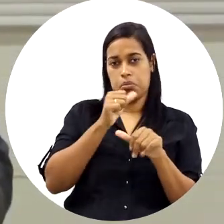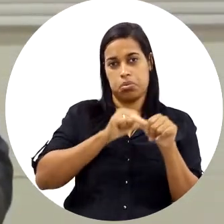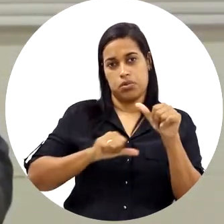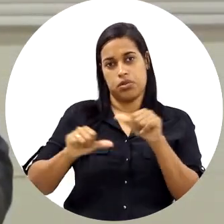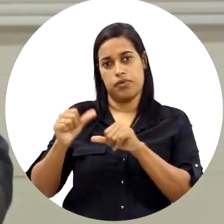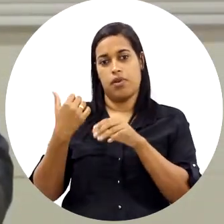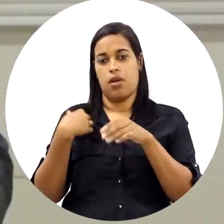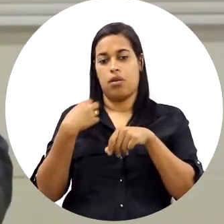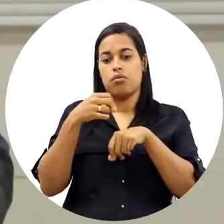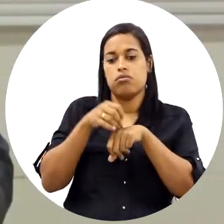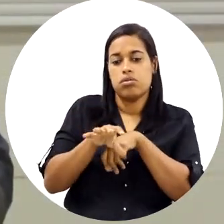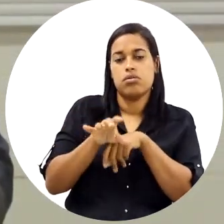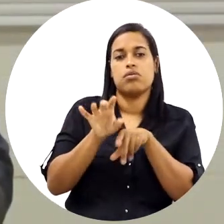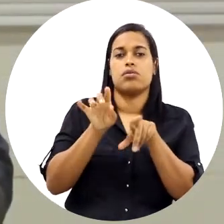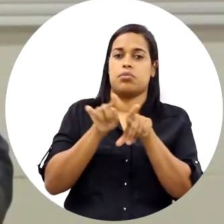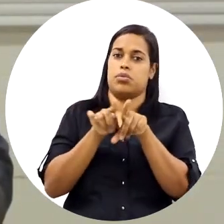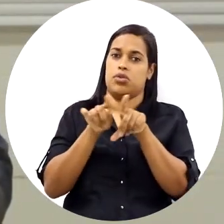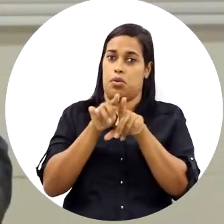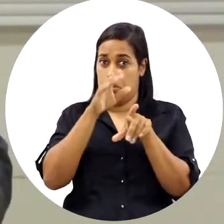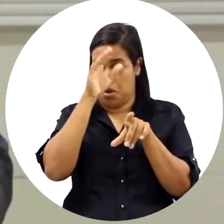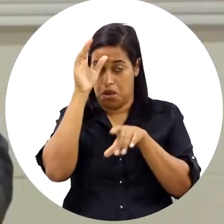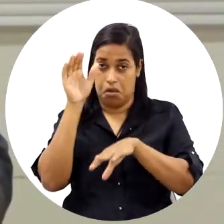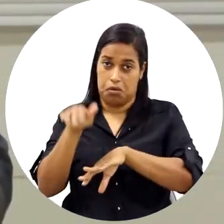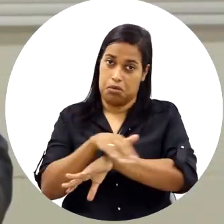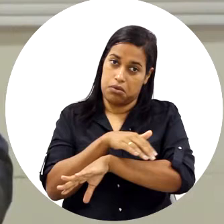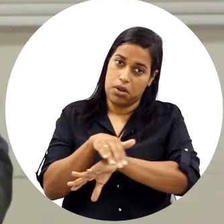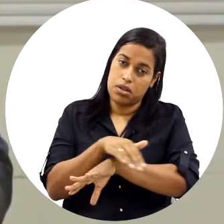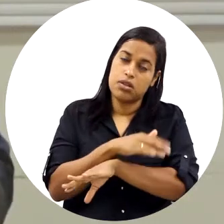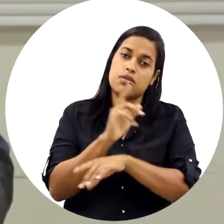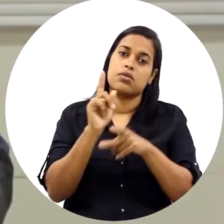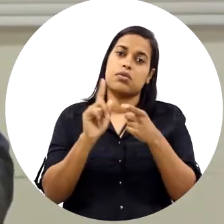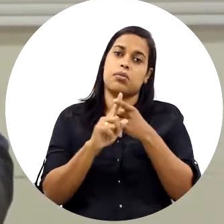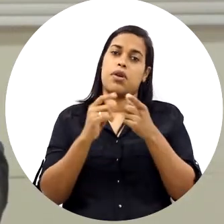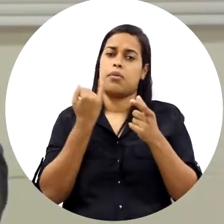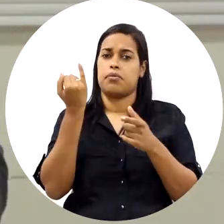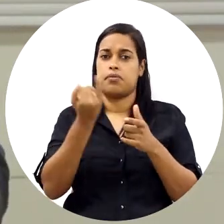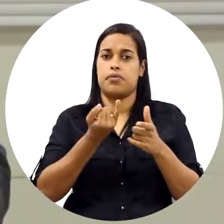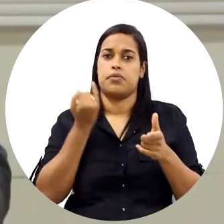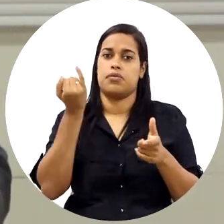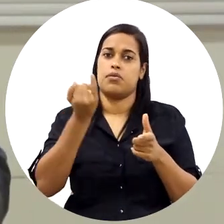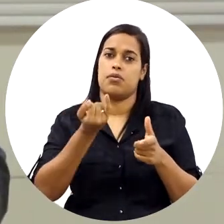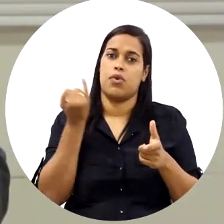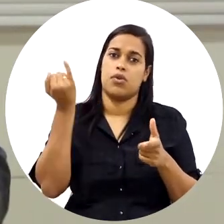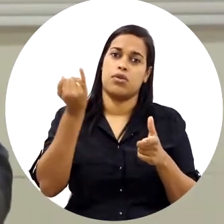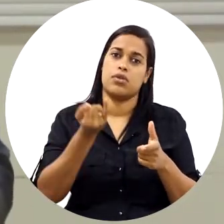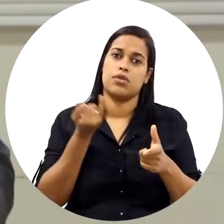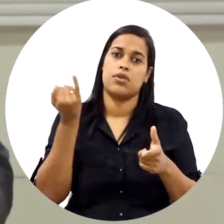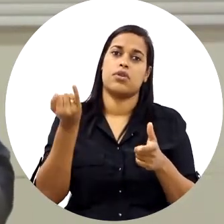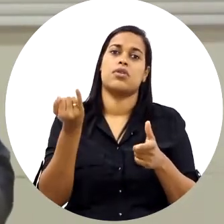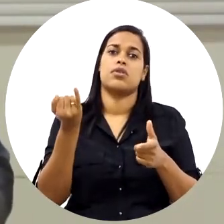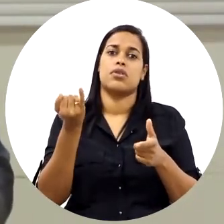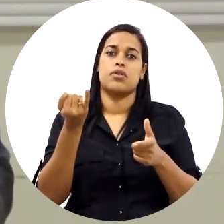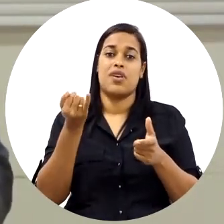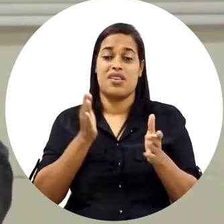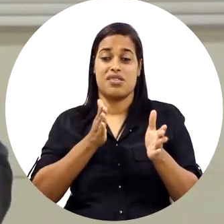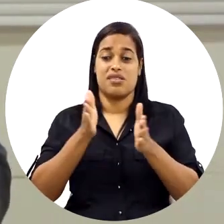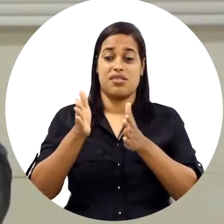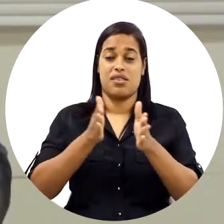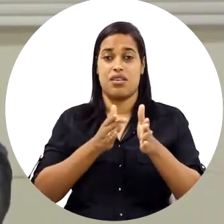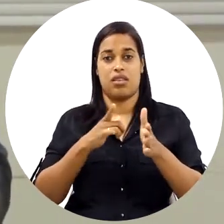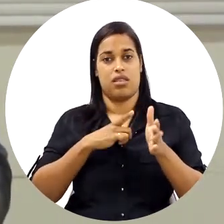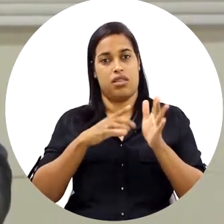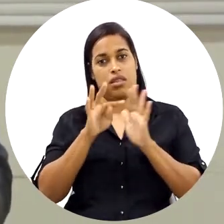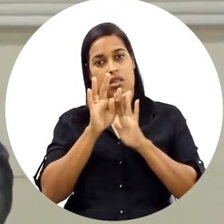está enviando, ou até mesmo o endereço, coisa do tipo. Então é importante esse recurso mala direta, porque vai permitir você criar um